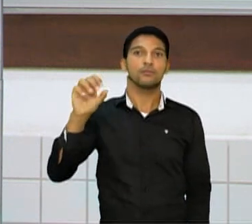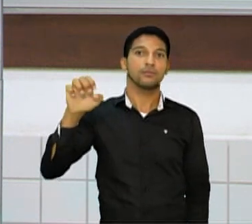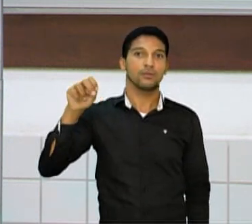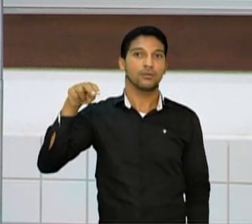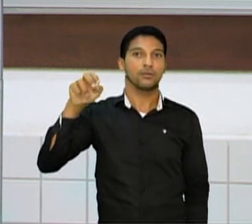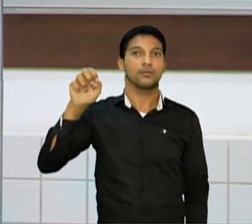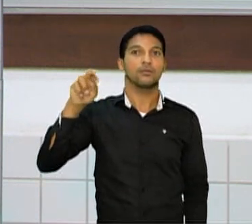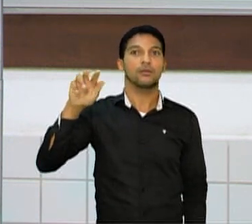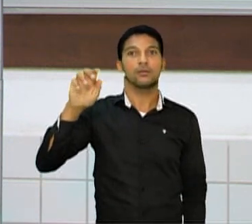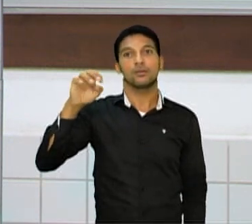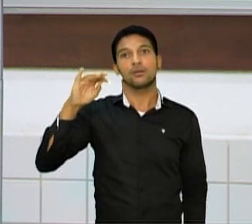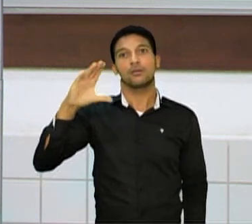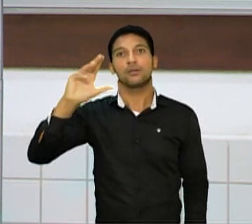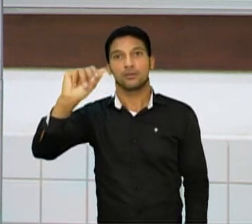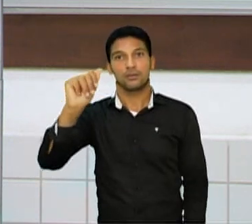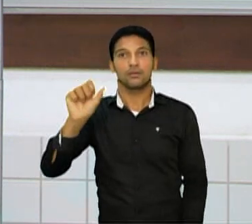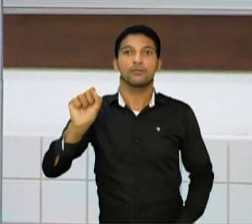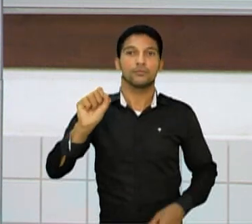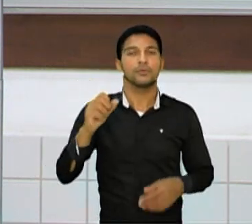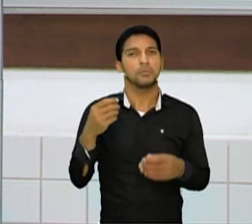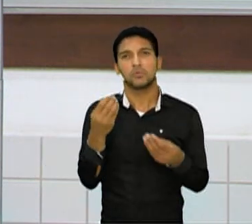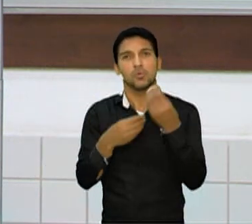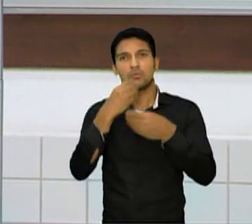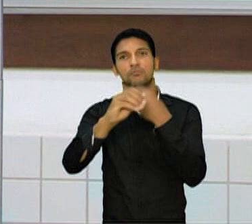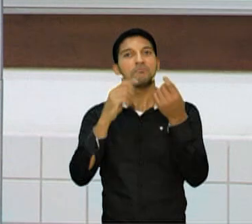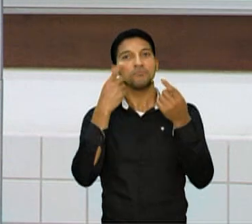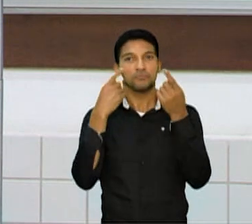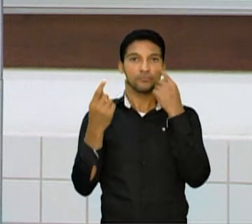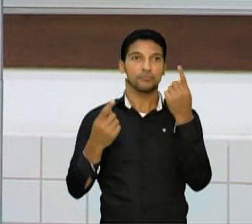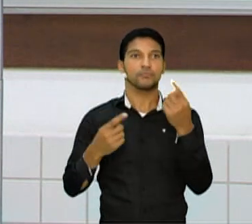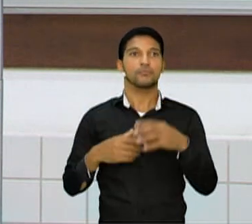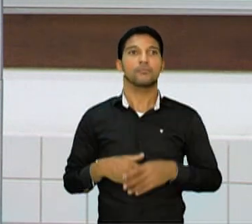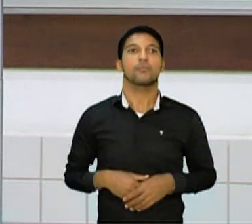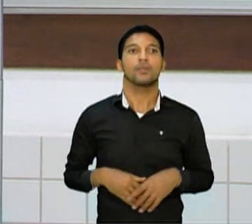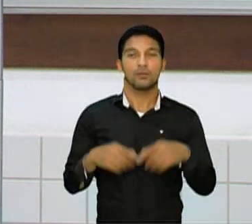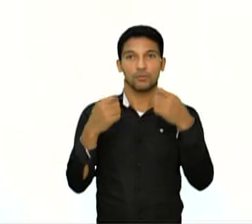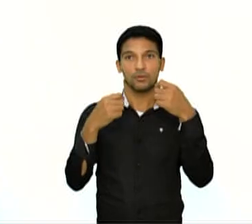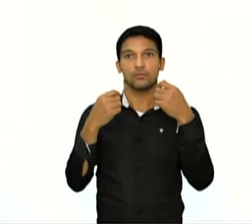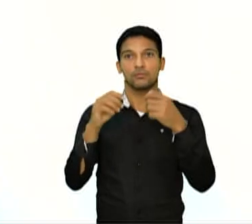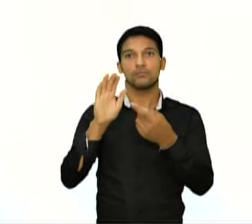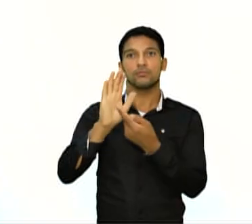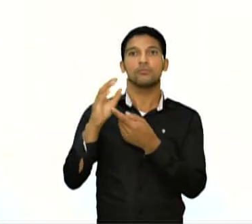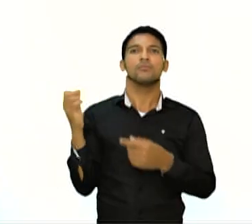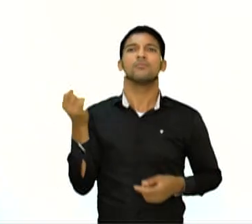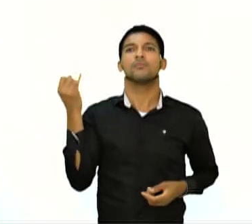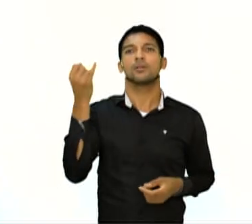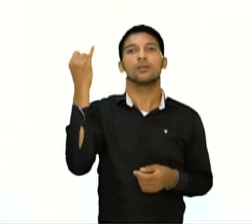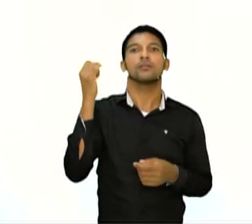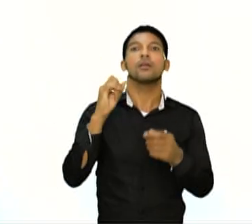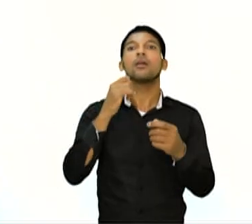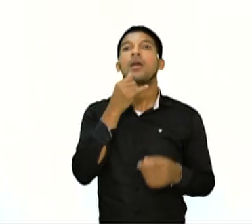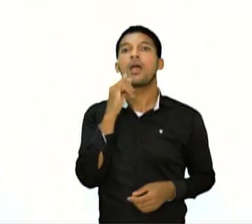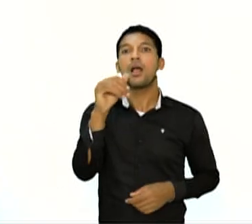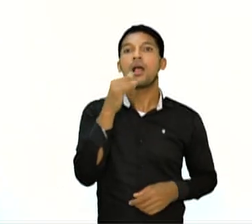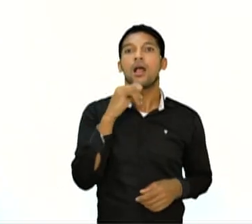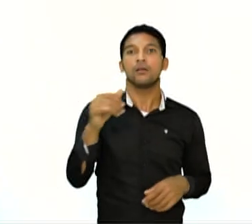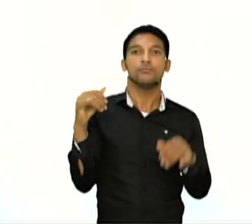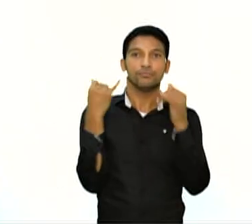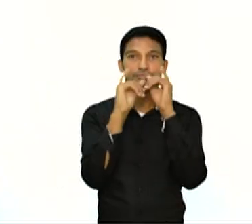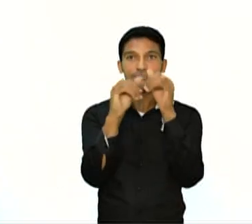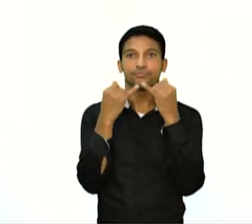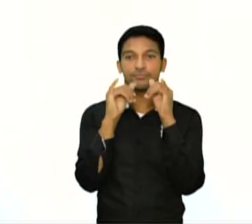fontes energéticas. Para que isso seja atingido, nós vamos delimitar a importância da energia na atualidade e destacar